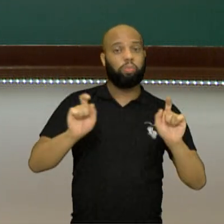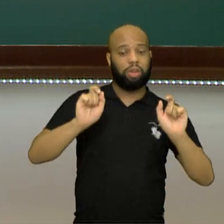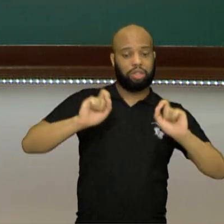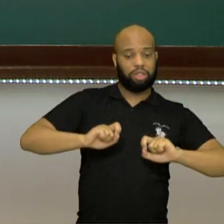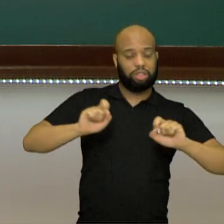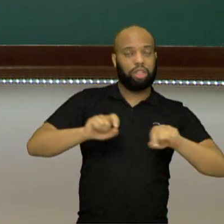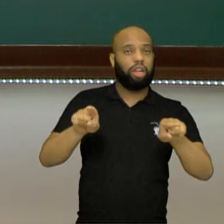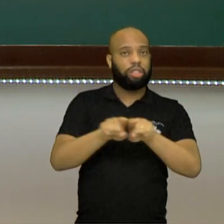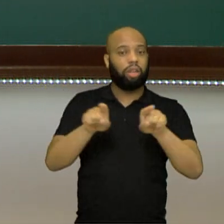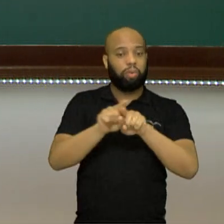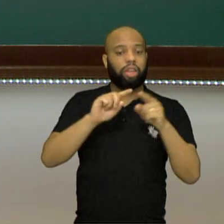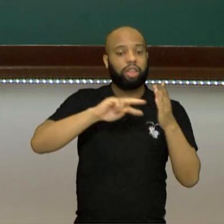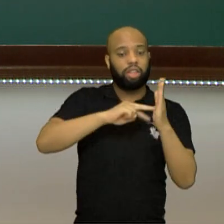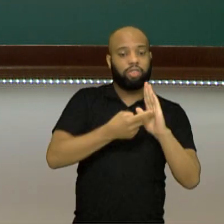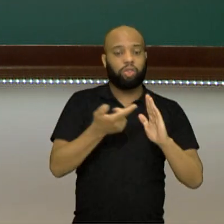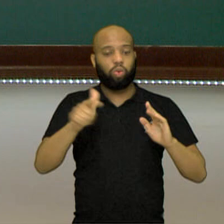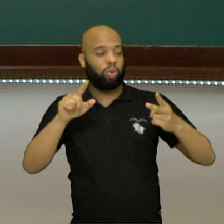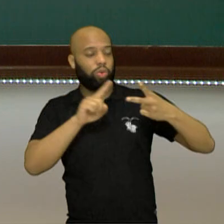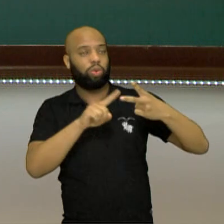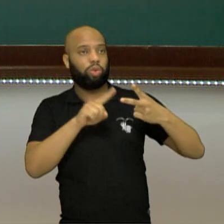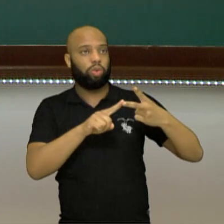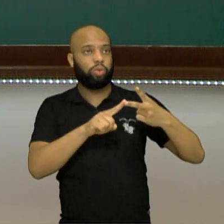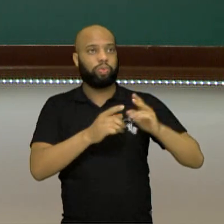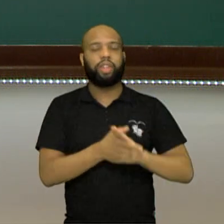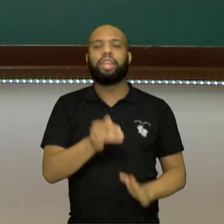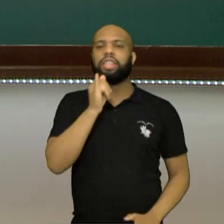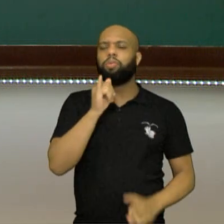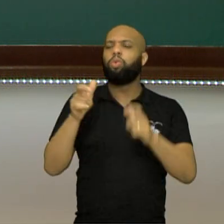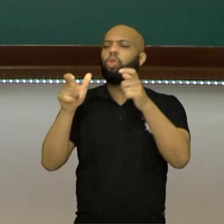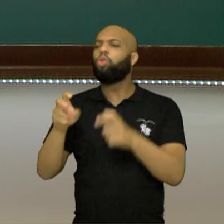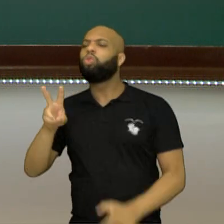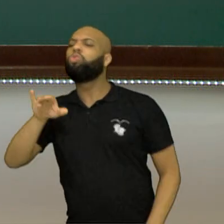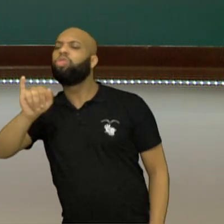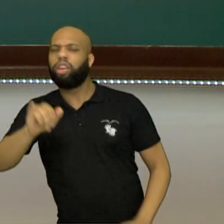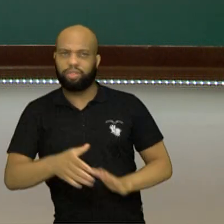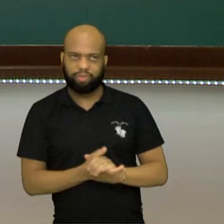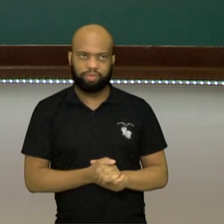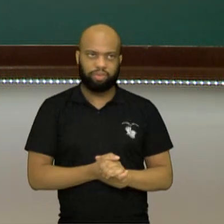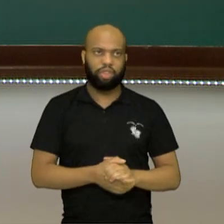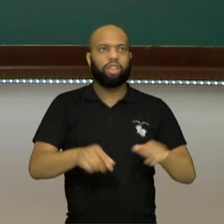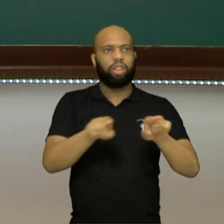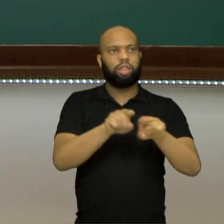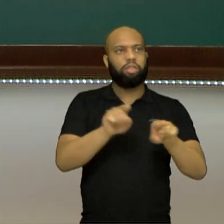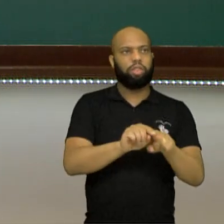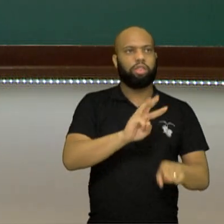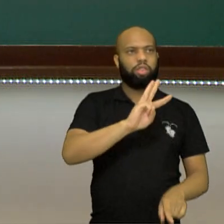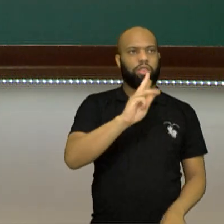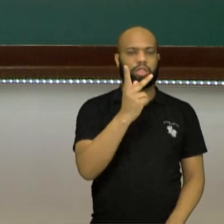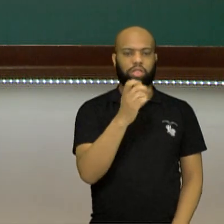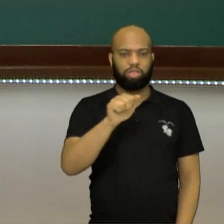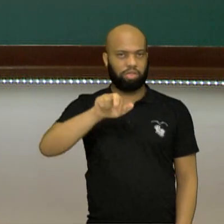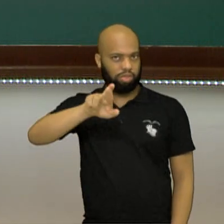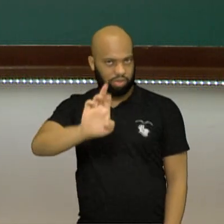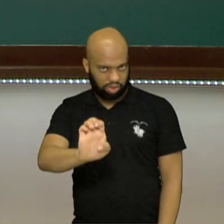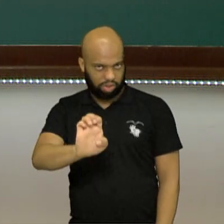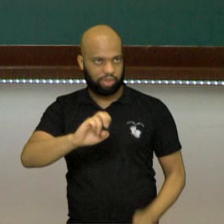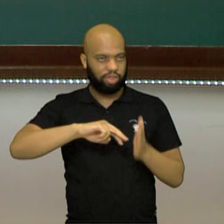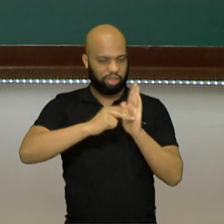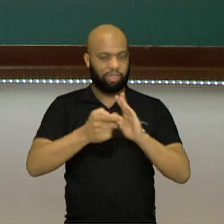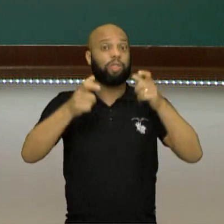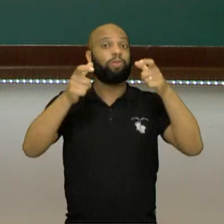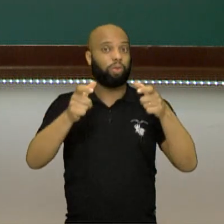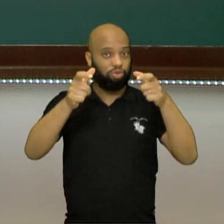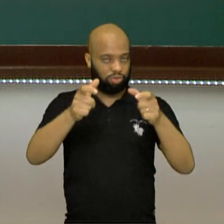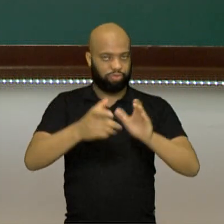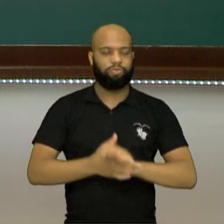possível a gente usá-lo para falar aonde você vai, e em inglês vai ser where também.